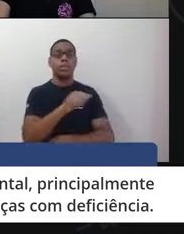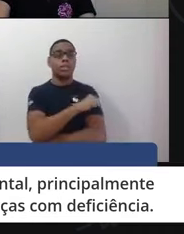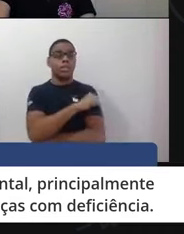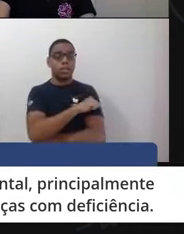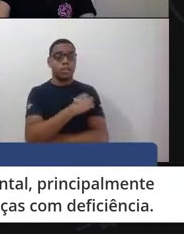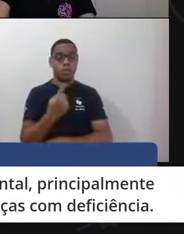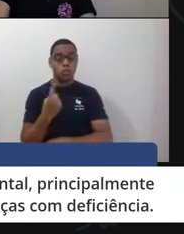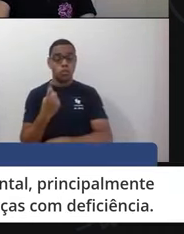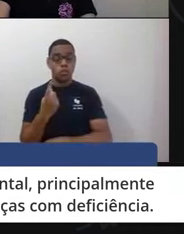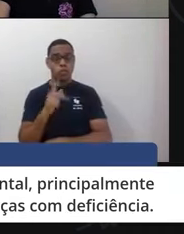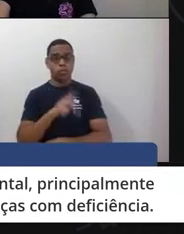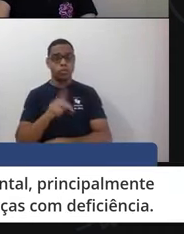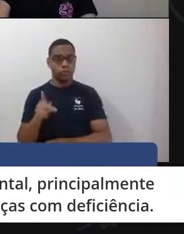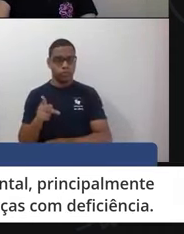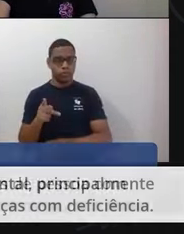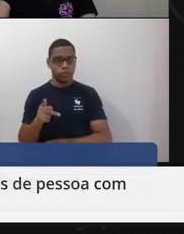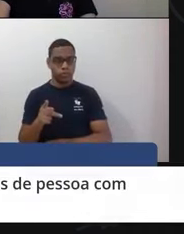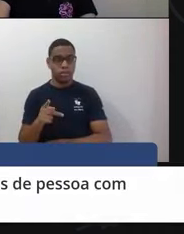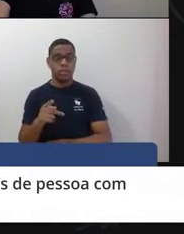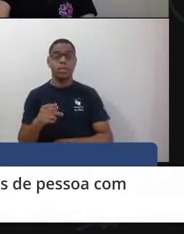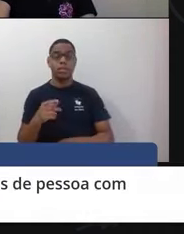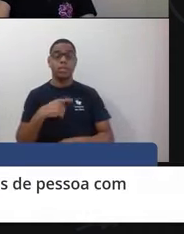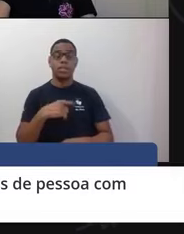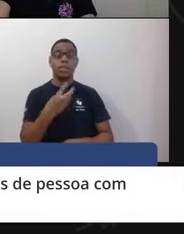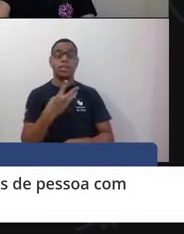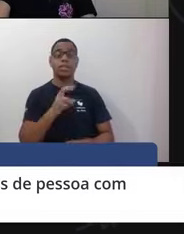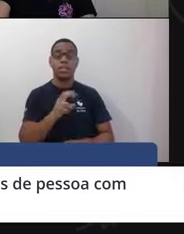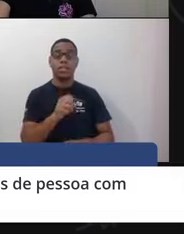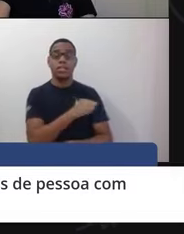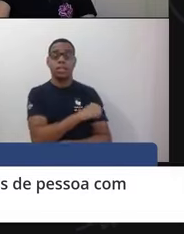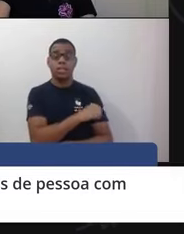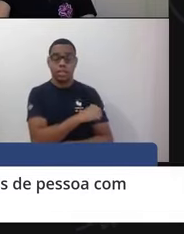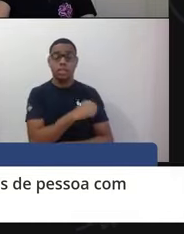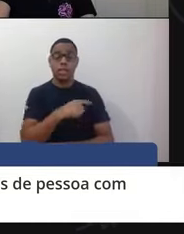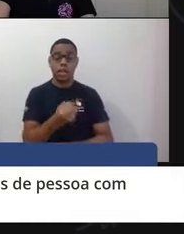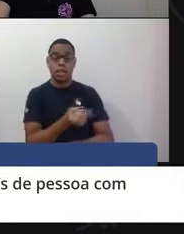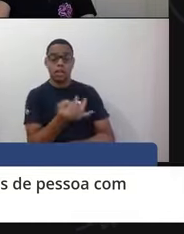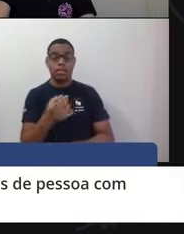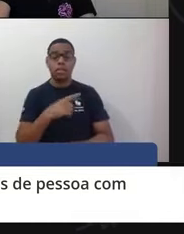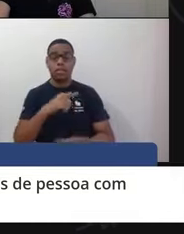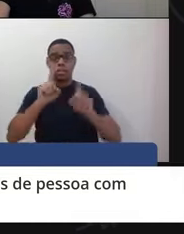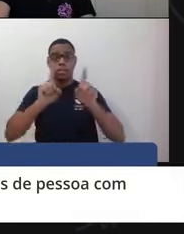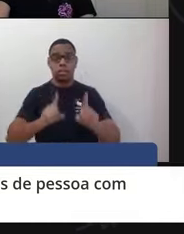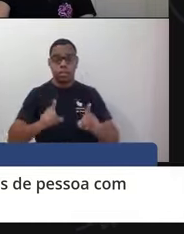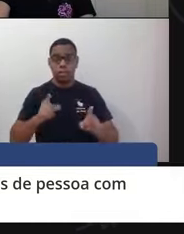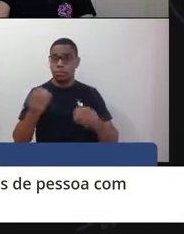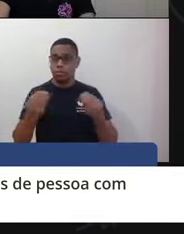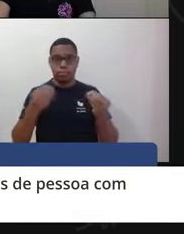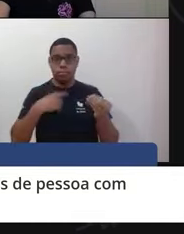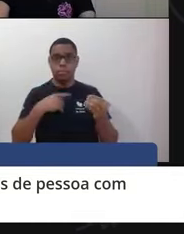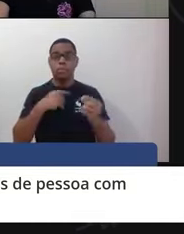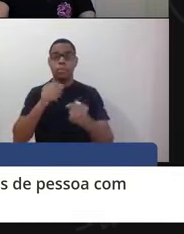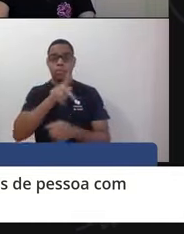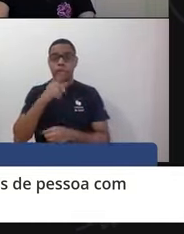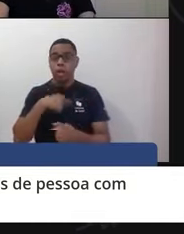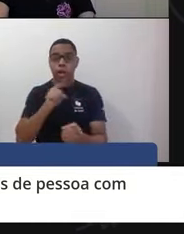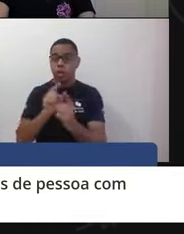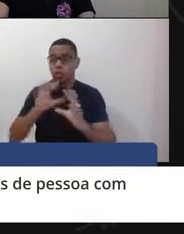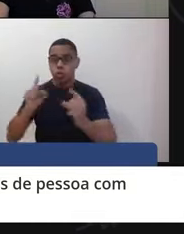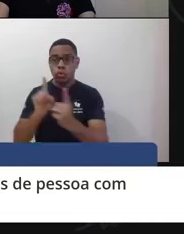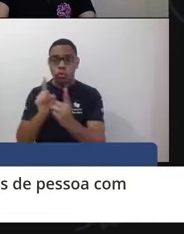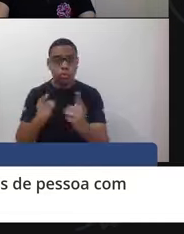única professora, e desses 5 alunos, a professora não dá conta de cuidar desses alunos.